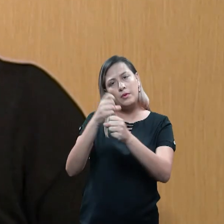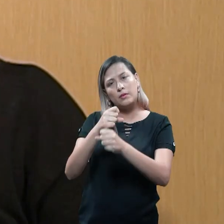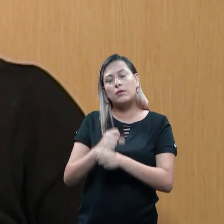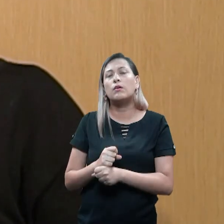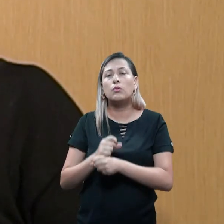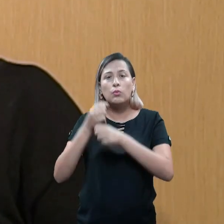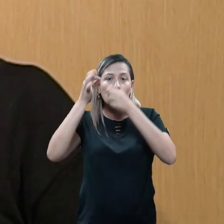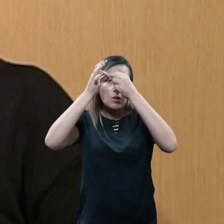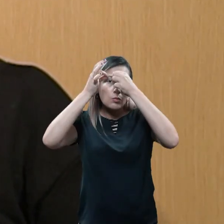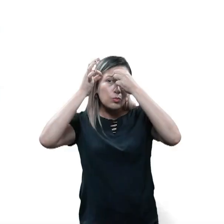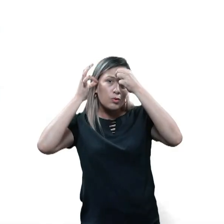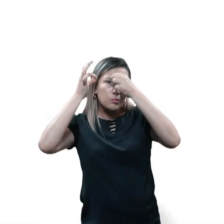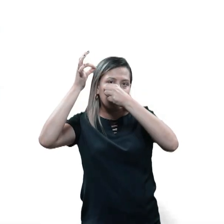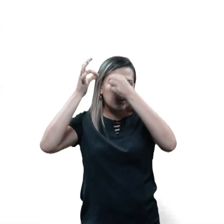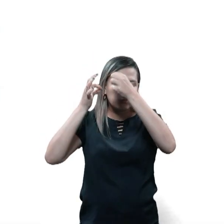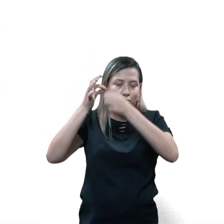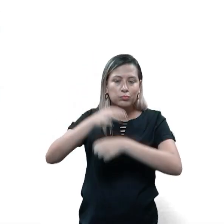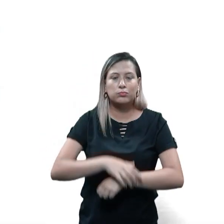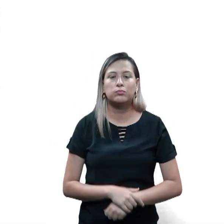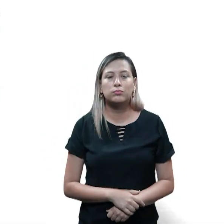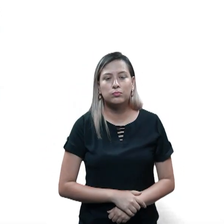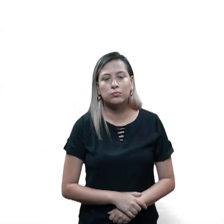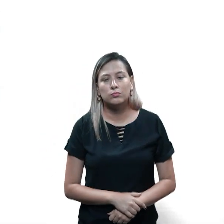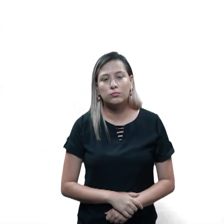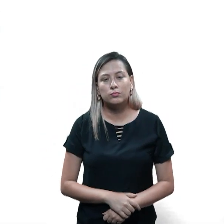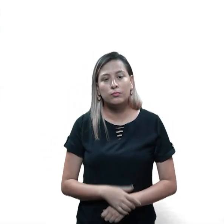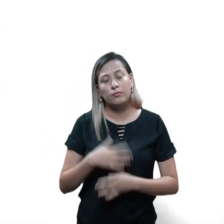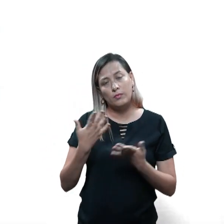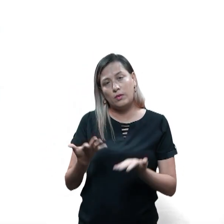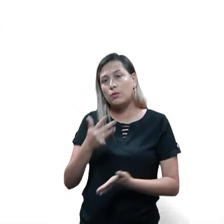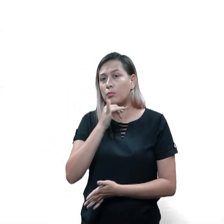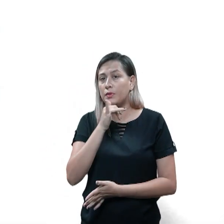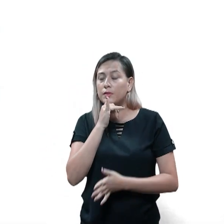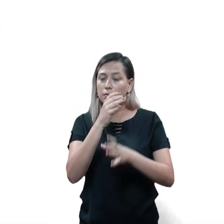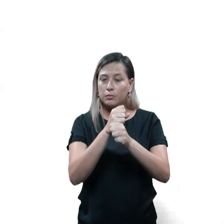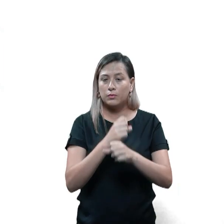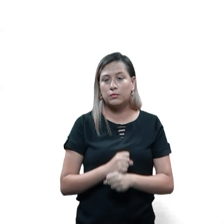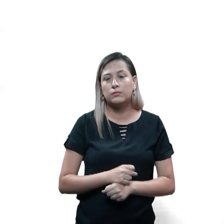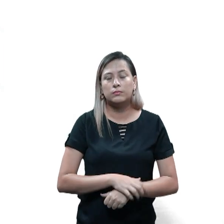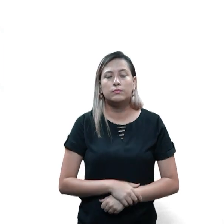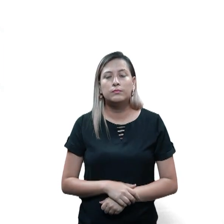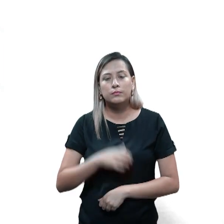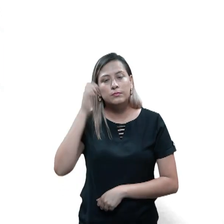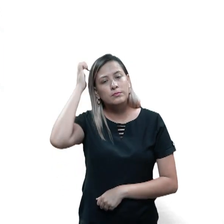da sobrancelha. Então, o exemplo do cálculo.